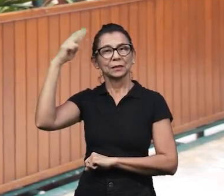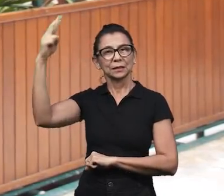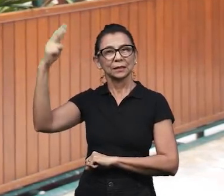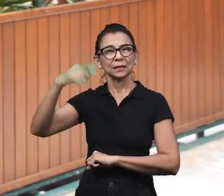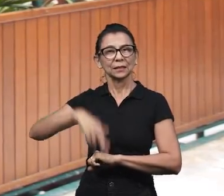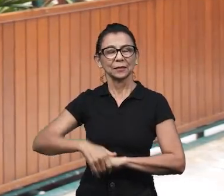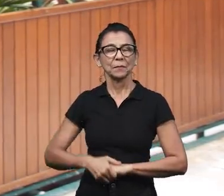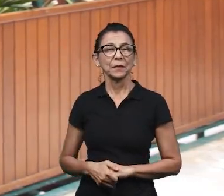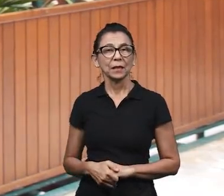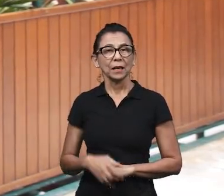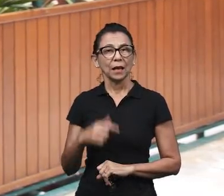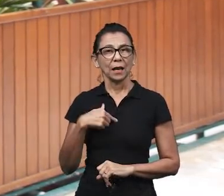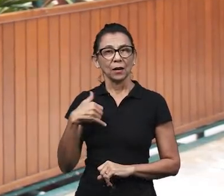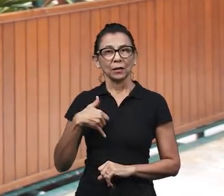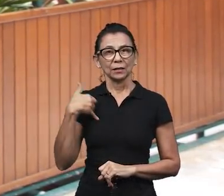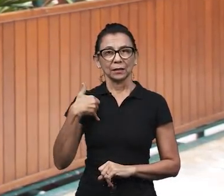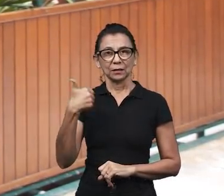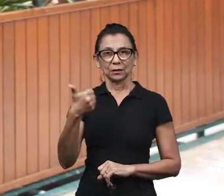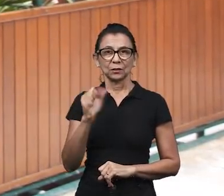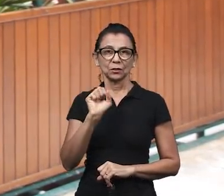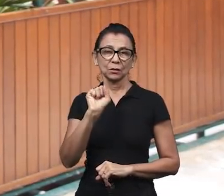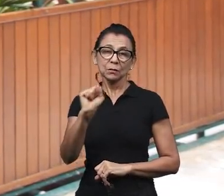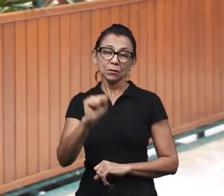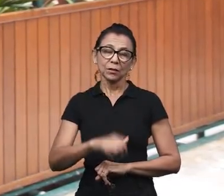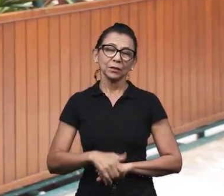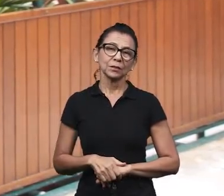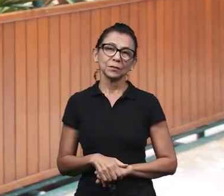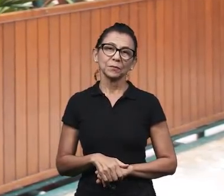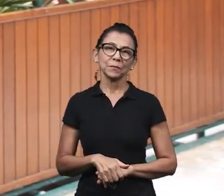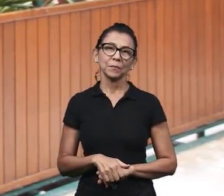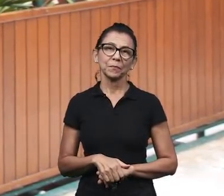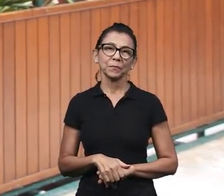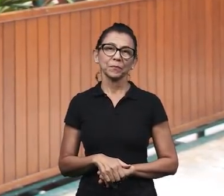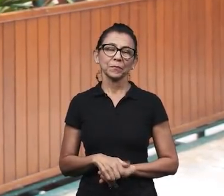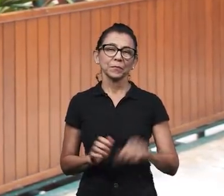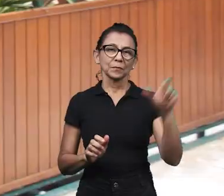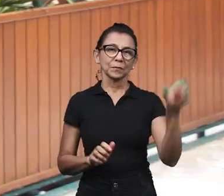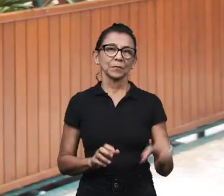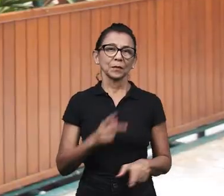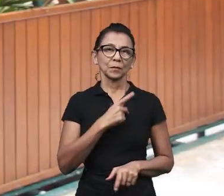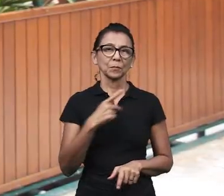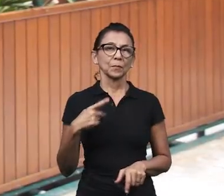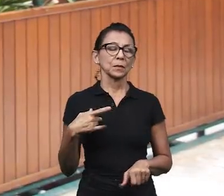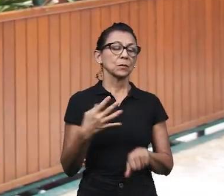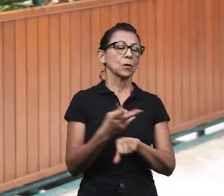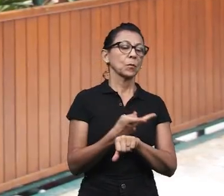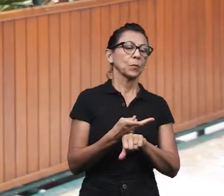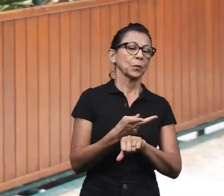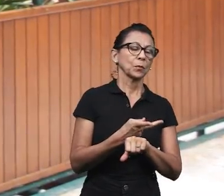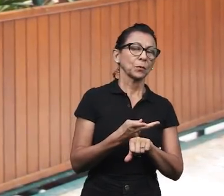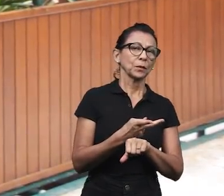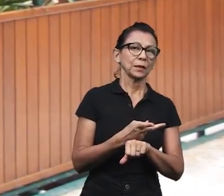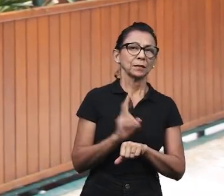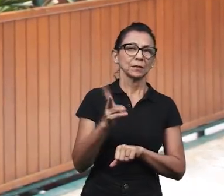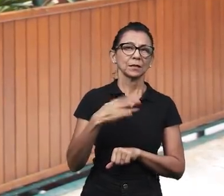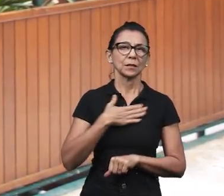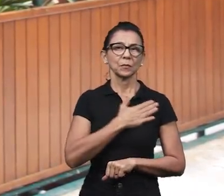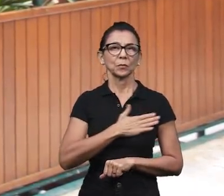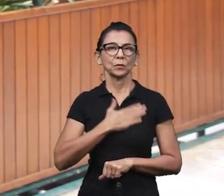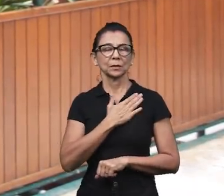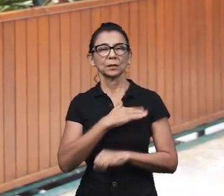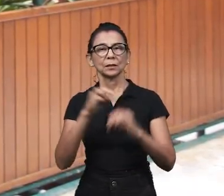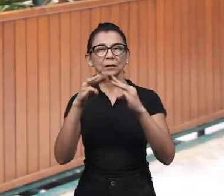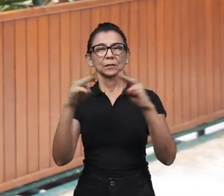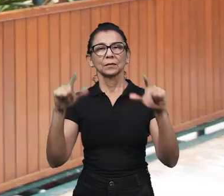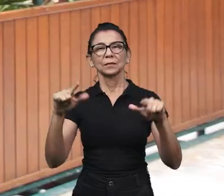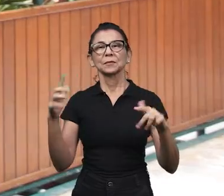com o meu pastor e aí vim trabalhar para o Senhor. Eu sempre gostei muito do Manaim, esse lugar maravilhoso. E quando